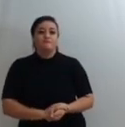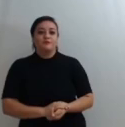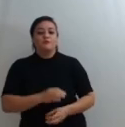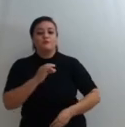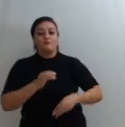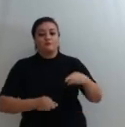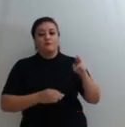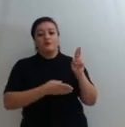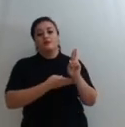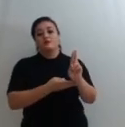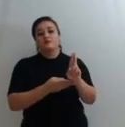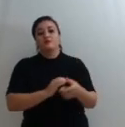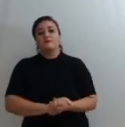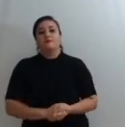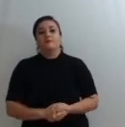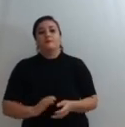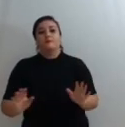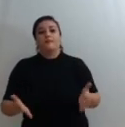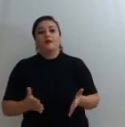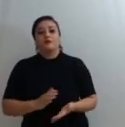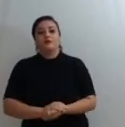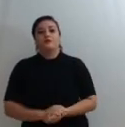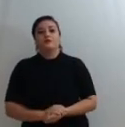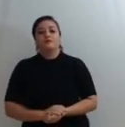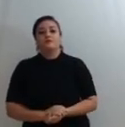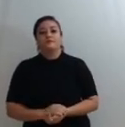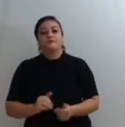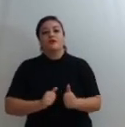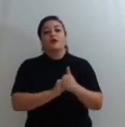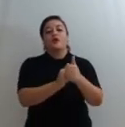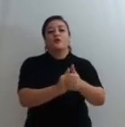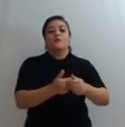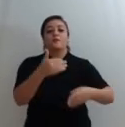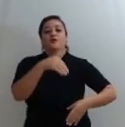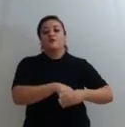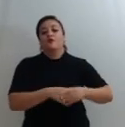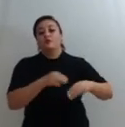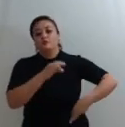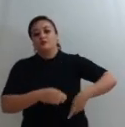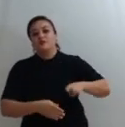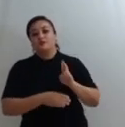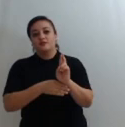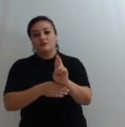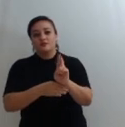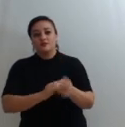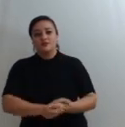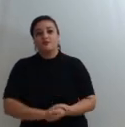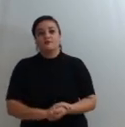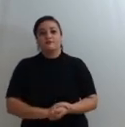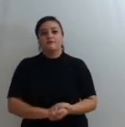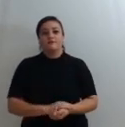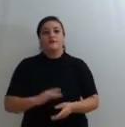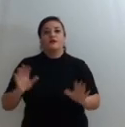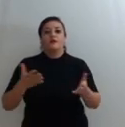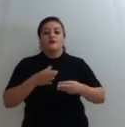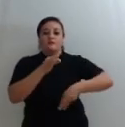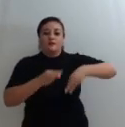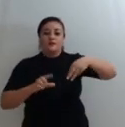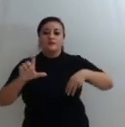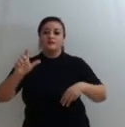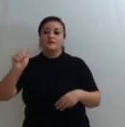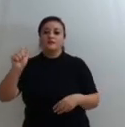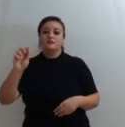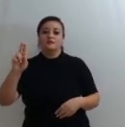Quando eu a seguir, também acompanho o voto do ilustre relator na sua integralidade. Ministra Laurita.